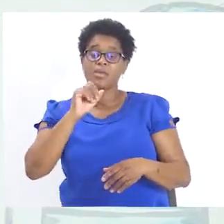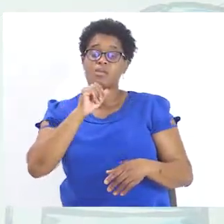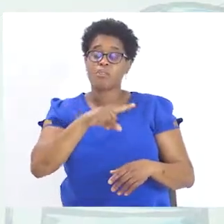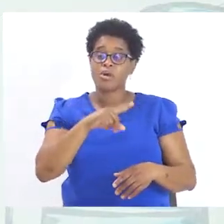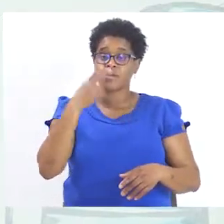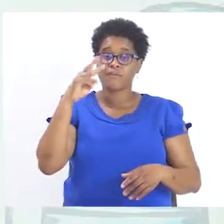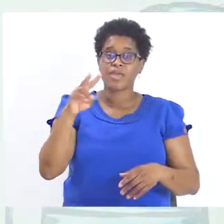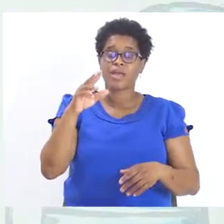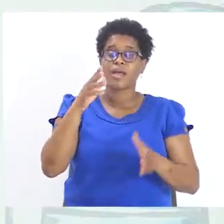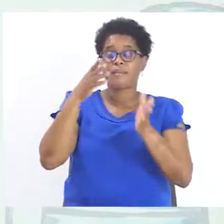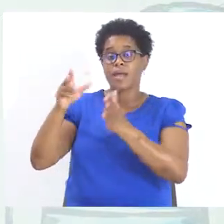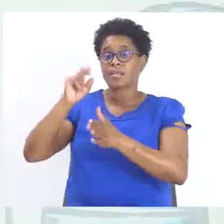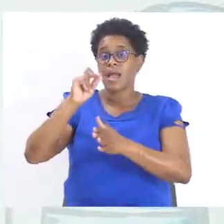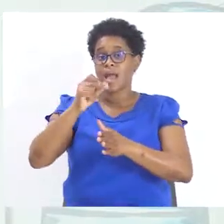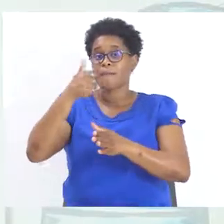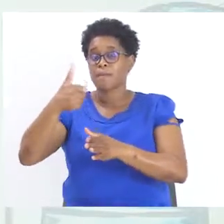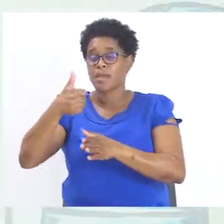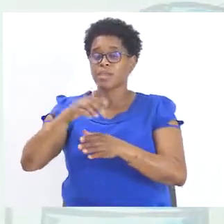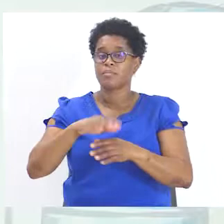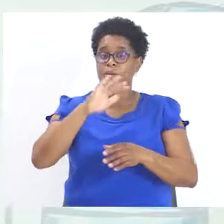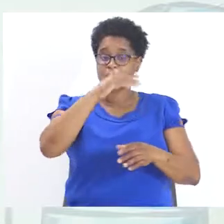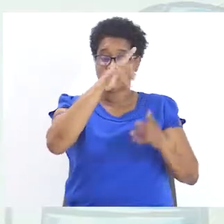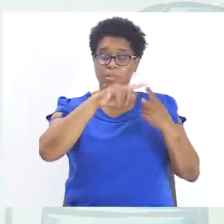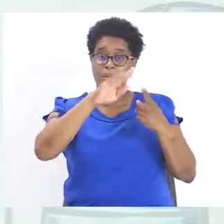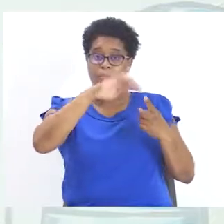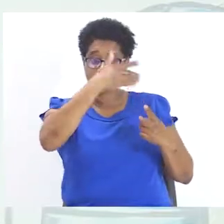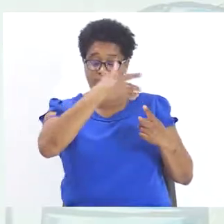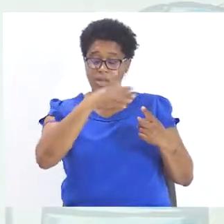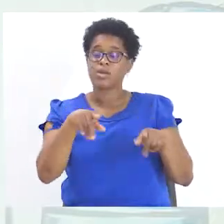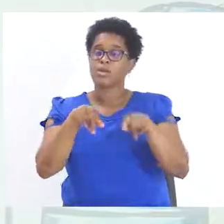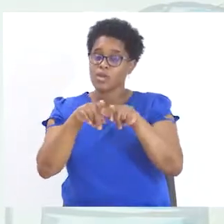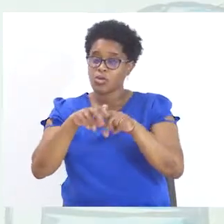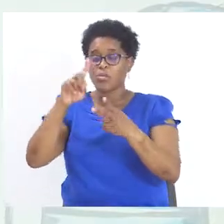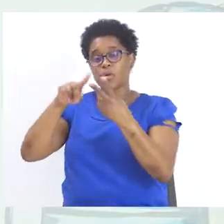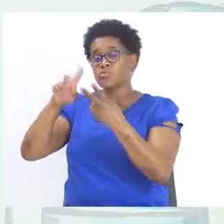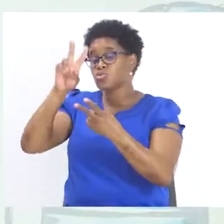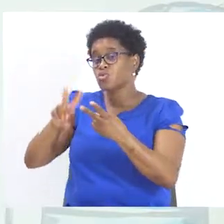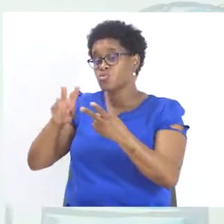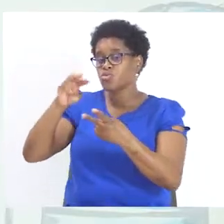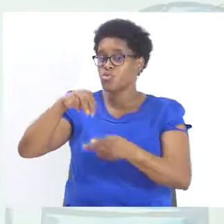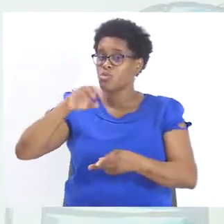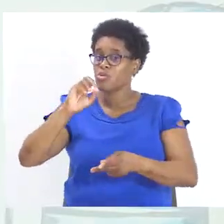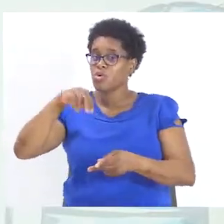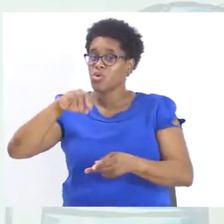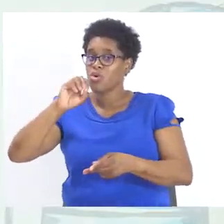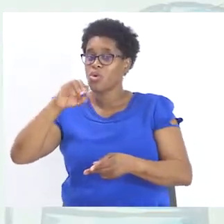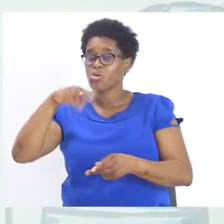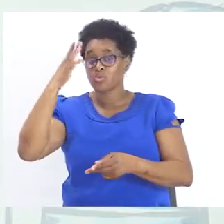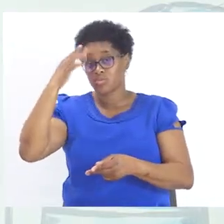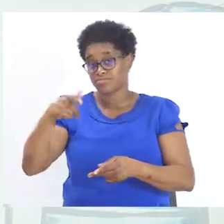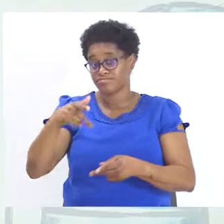literal AB para o primeiro monômio é igual para o segundo monômio. Agora é